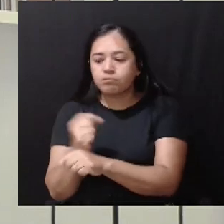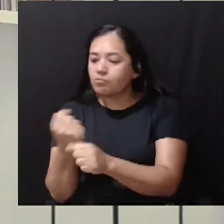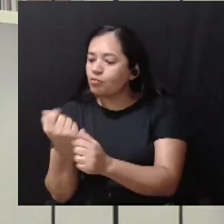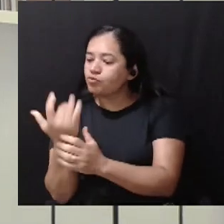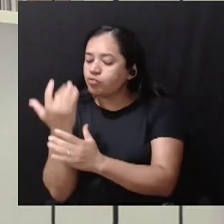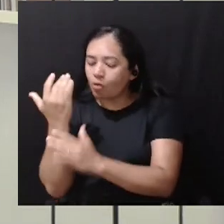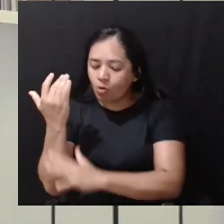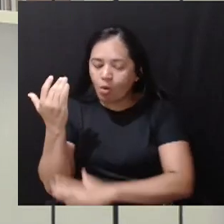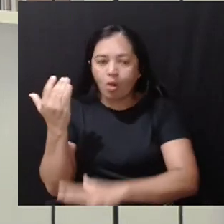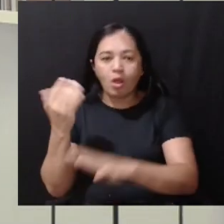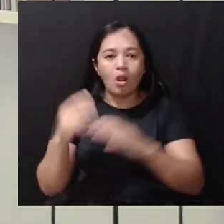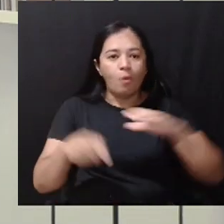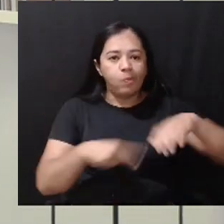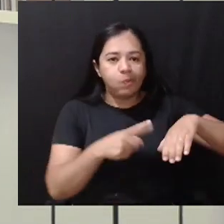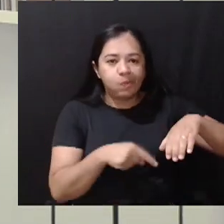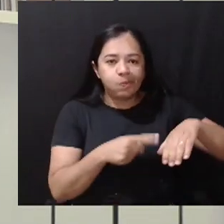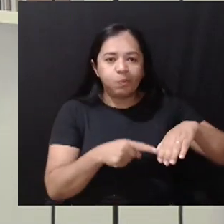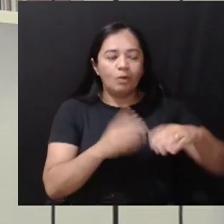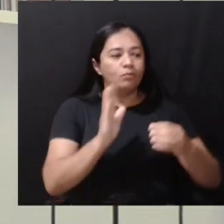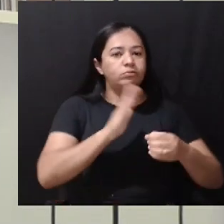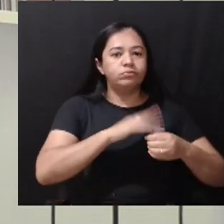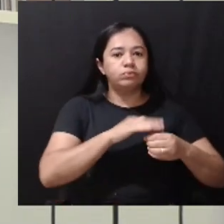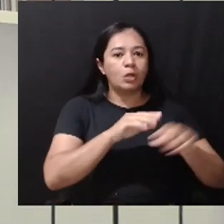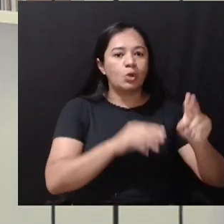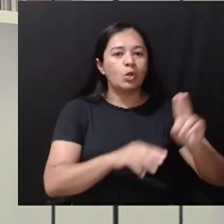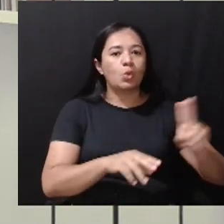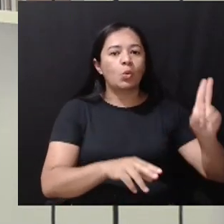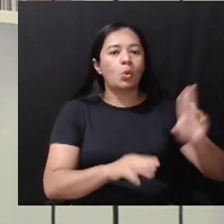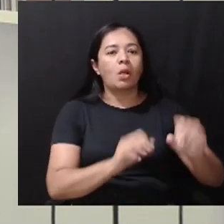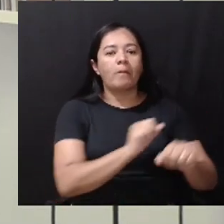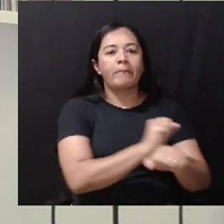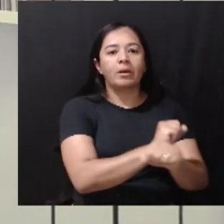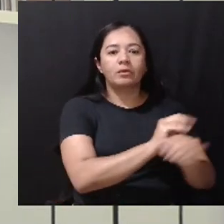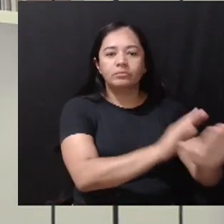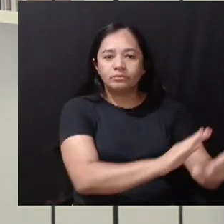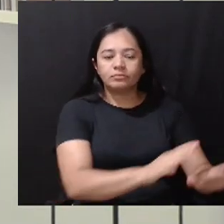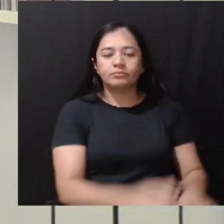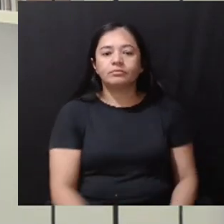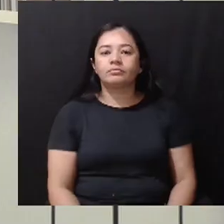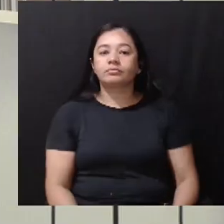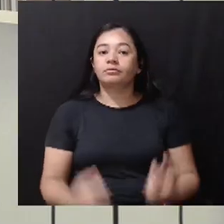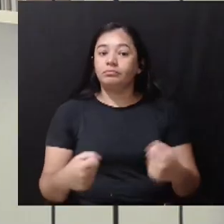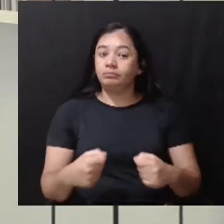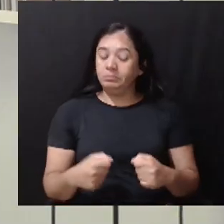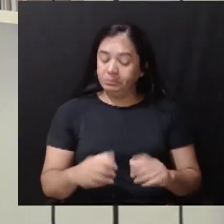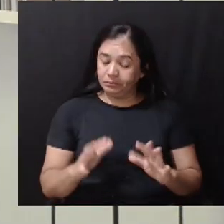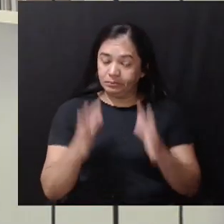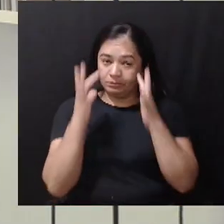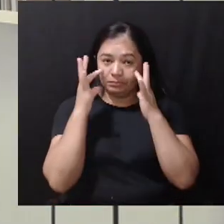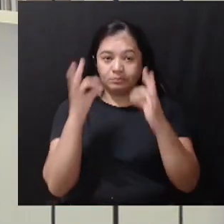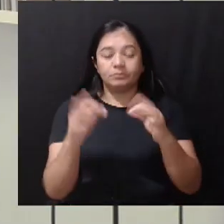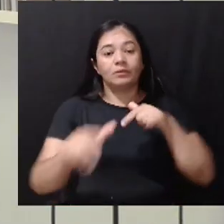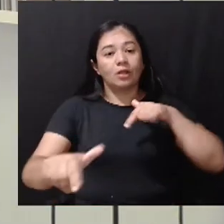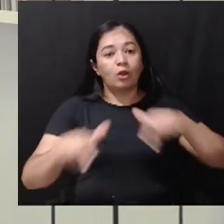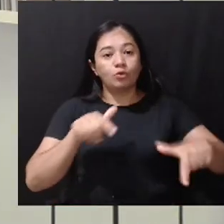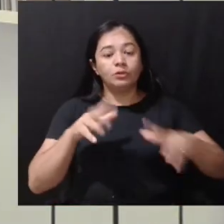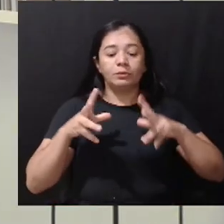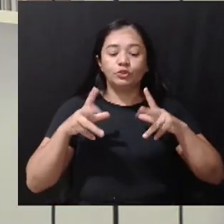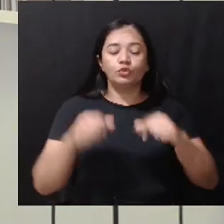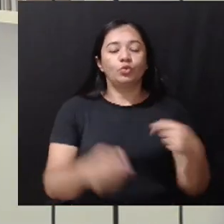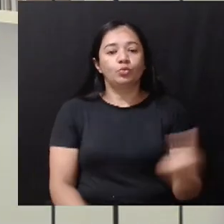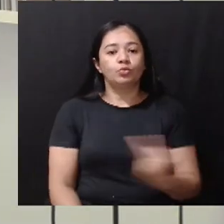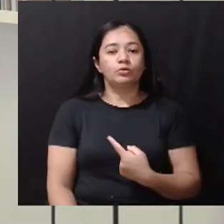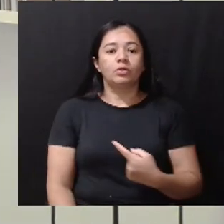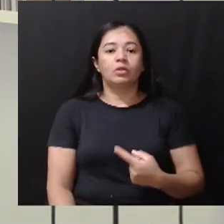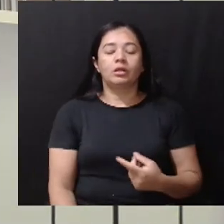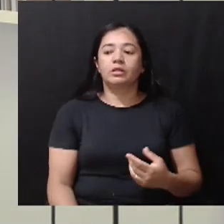pneu, vaso sanitário que não está sendo utilizado, deixar a tampa para baixo. Então é um trabalho de todos para nós